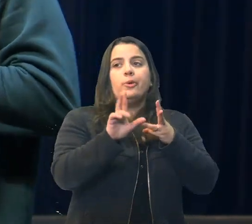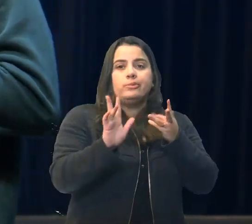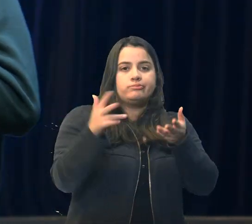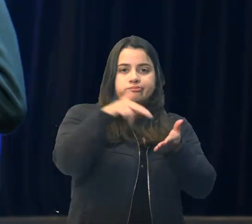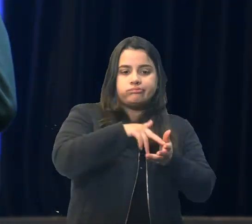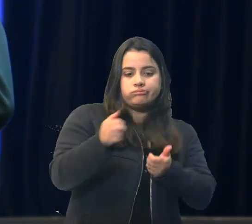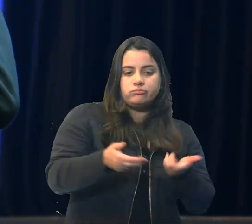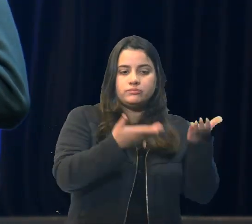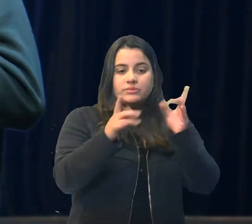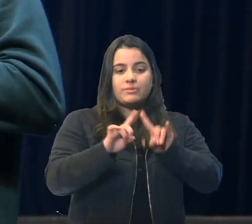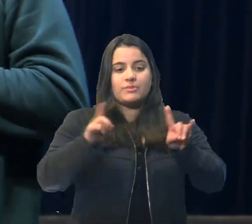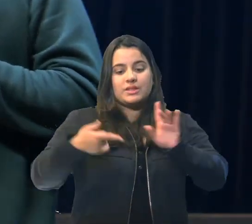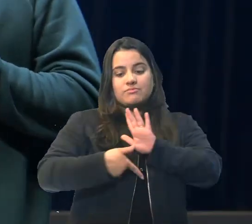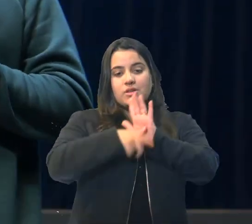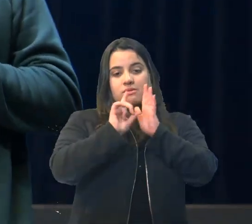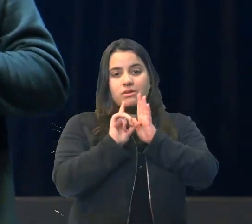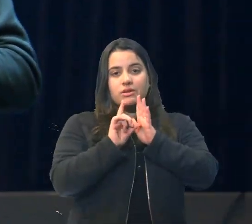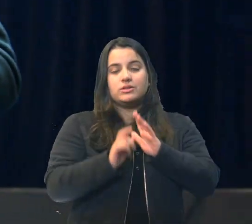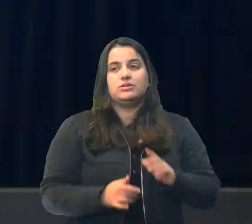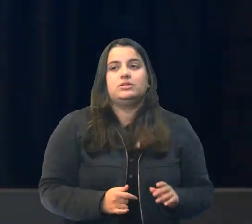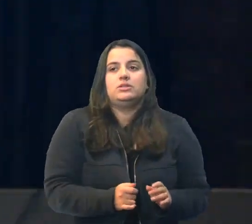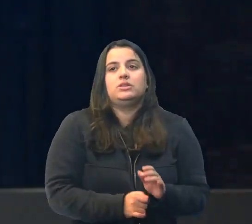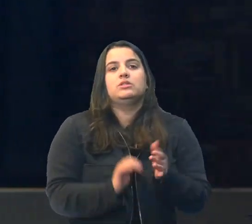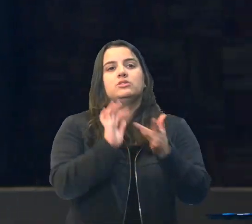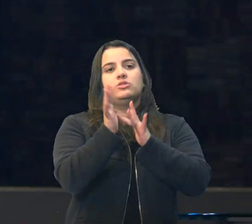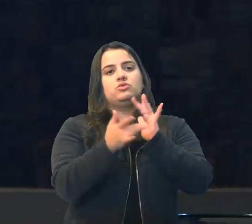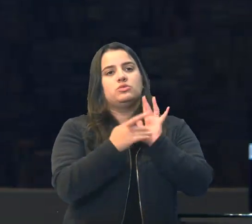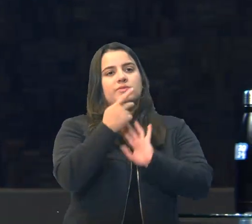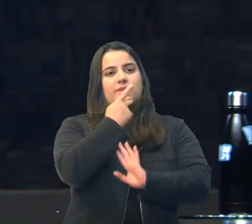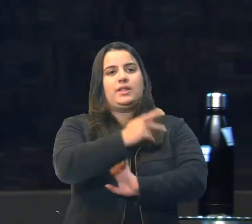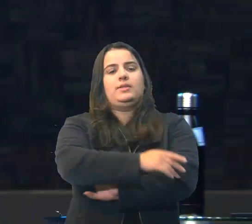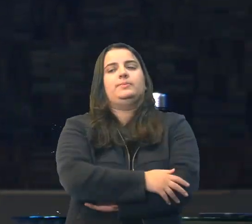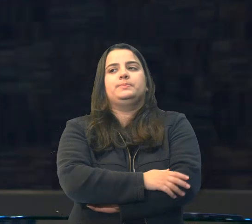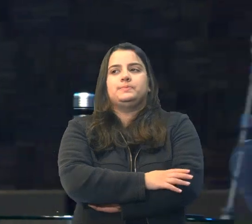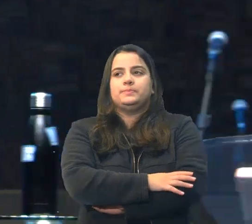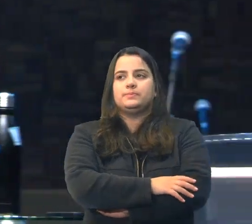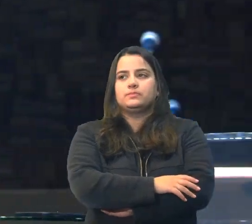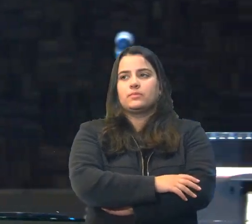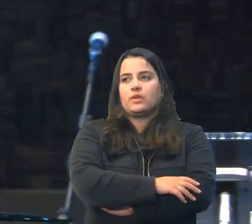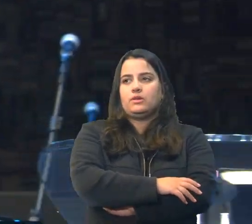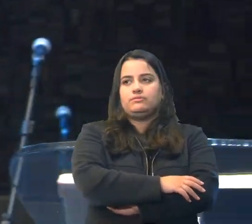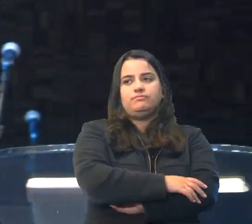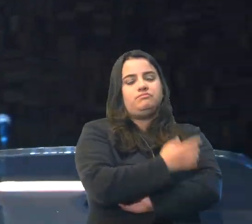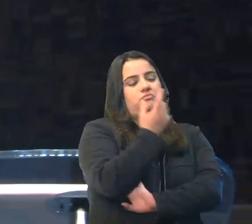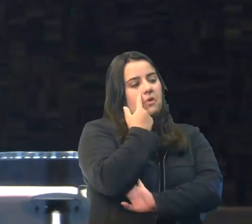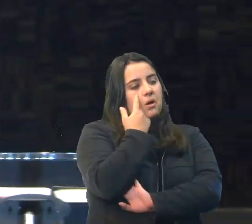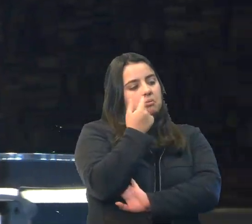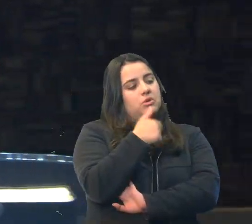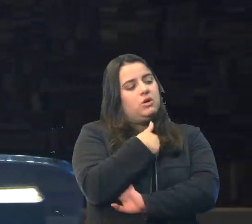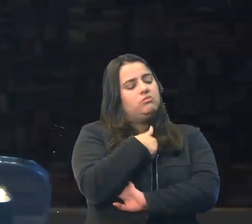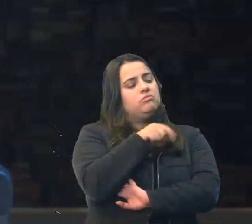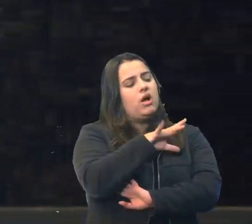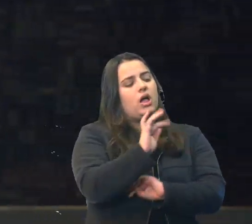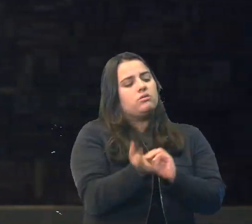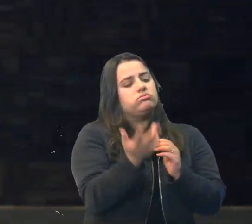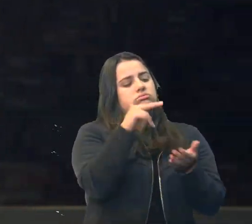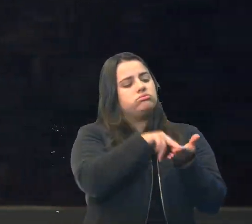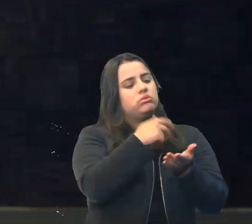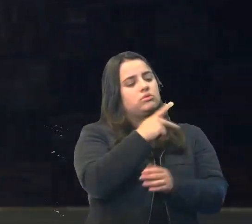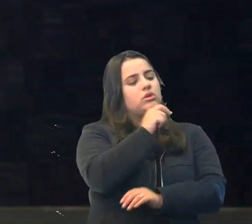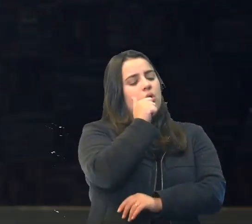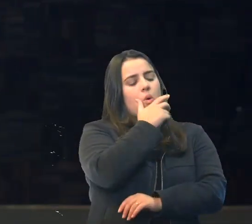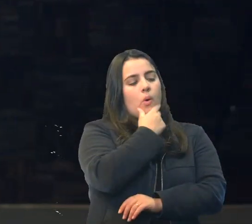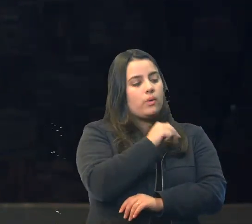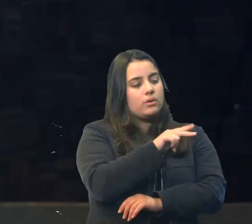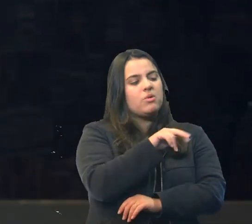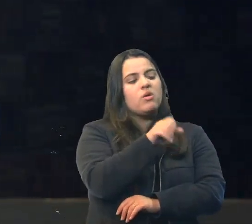Mas antes disso, Jesus fala assim, olha, eu vou ressuscitar o teu irmão. E aí Marta fala